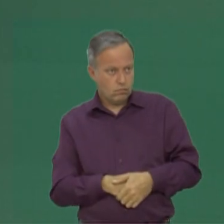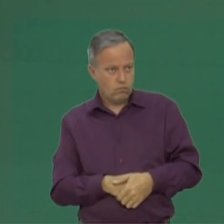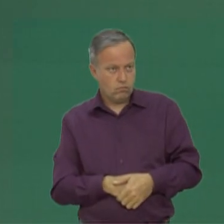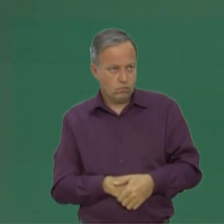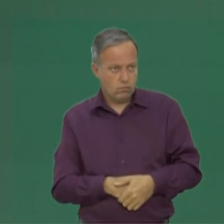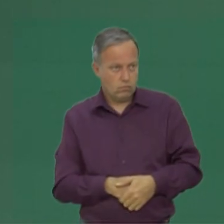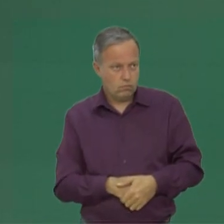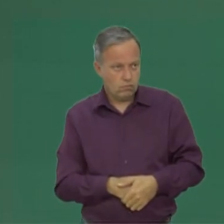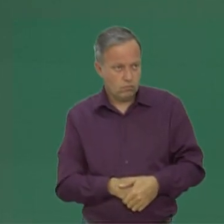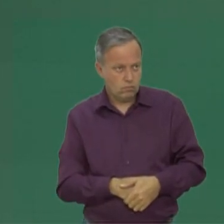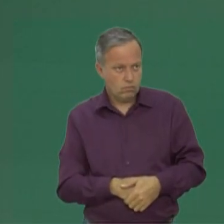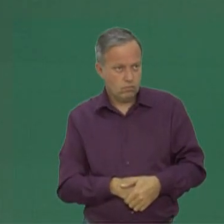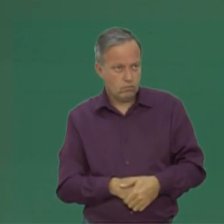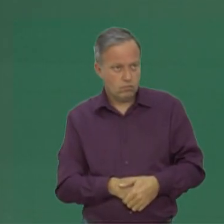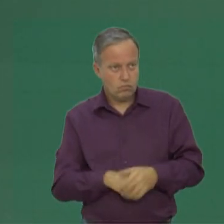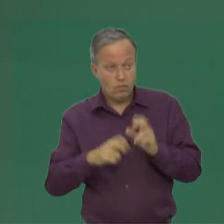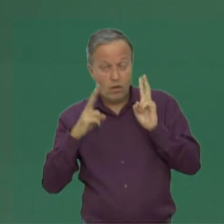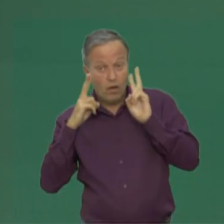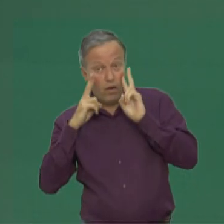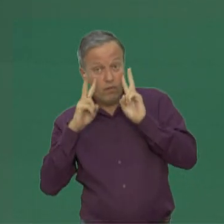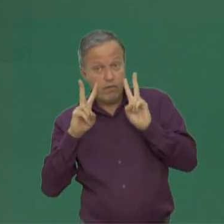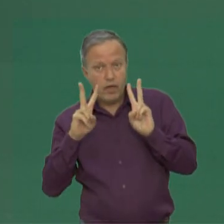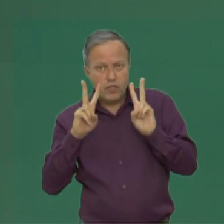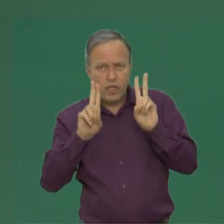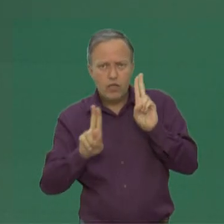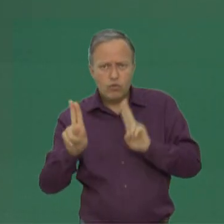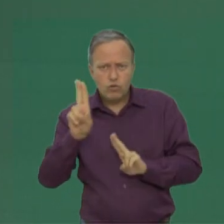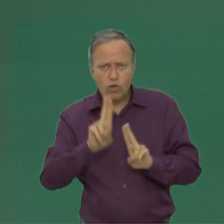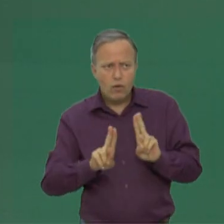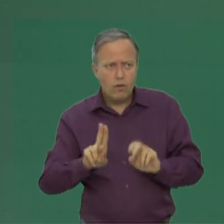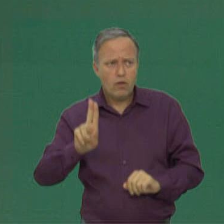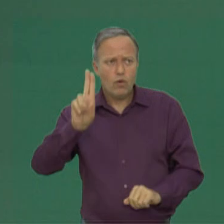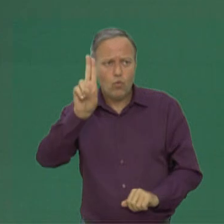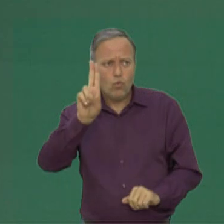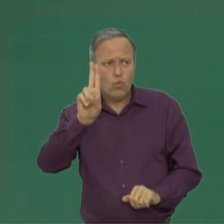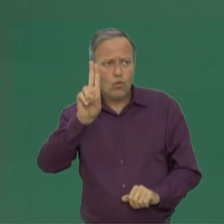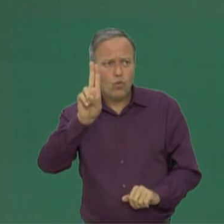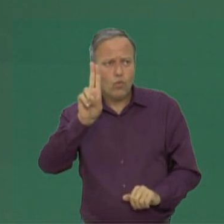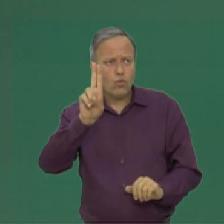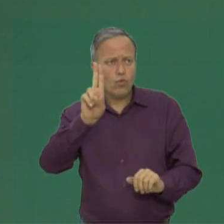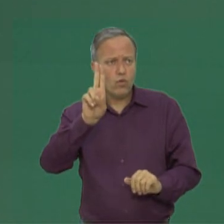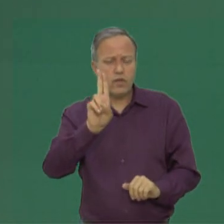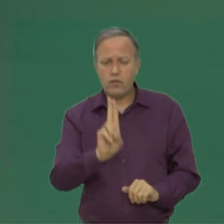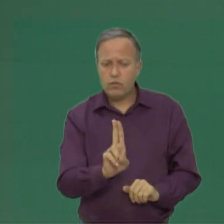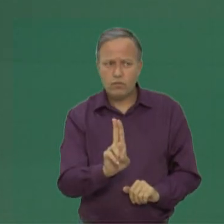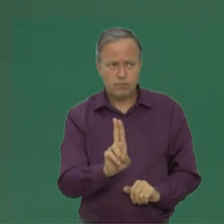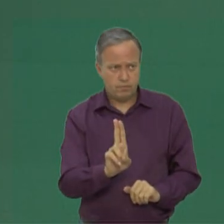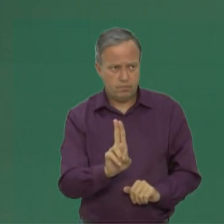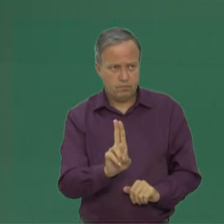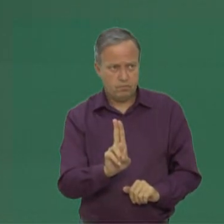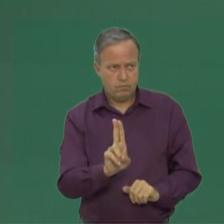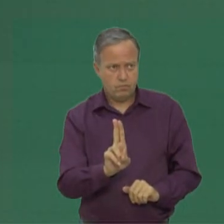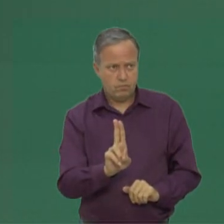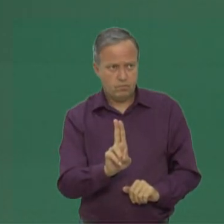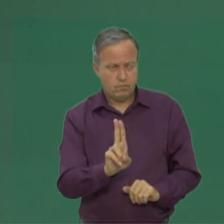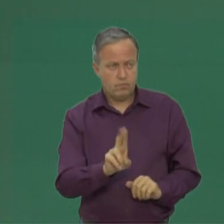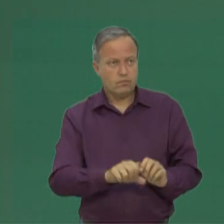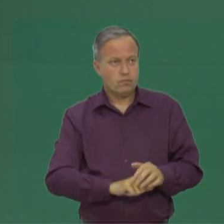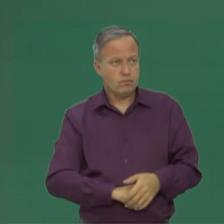ou ouro. Então, para fazer essa diferenciação, ok? Eu coloco o